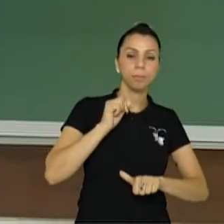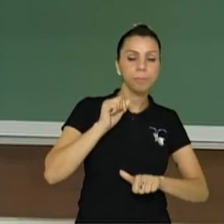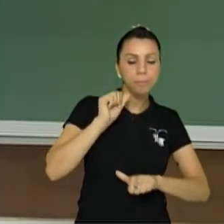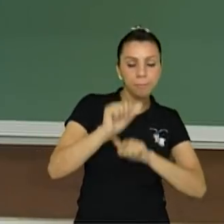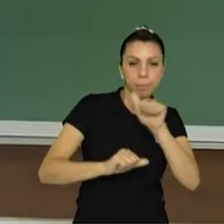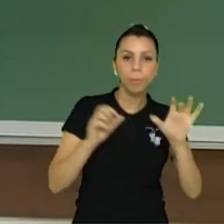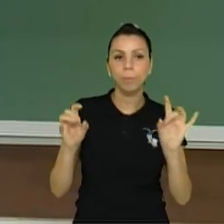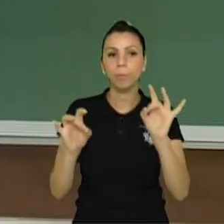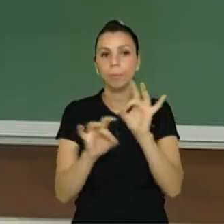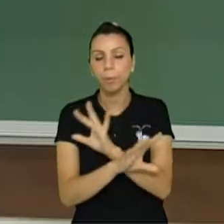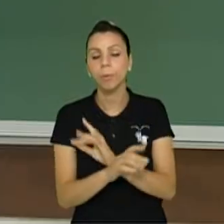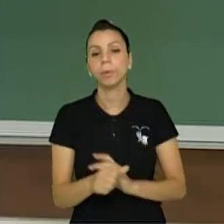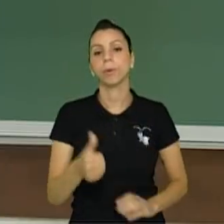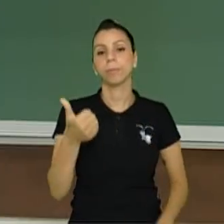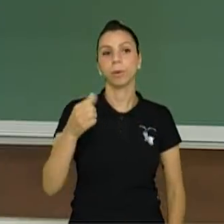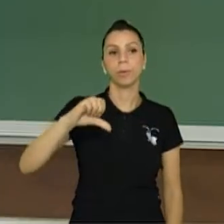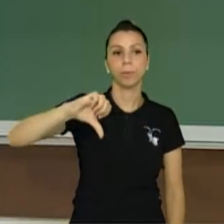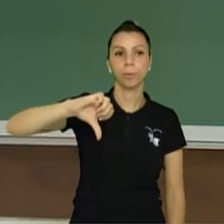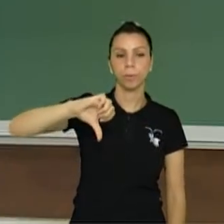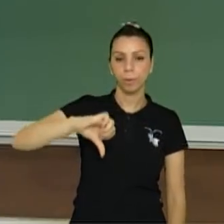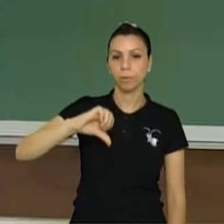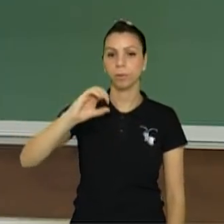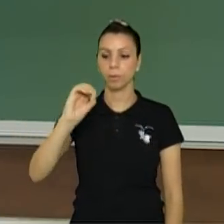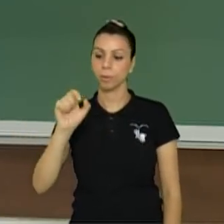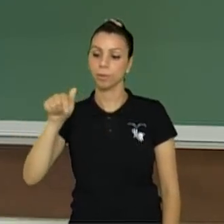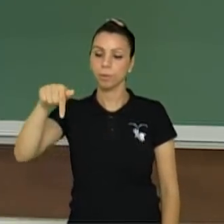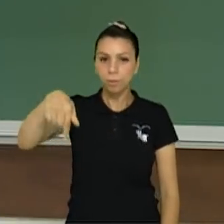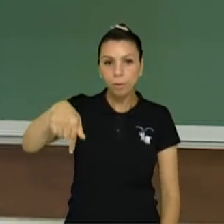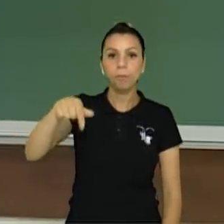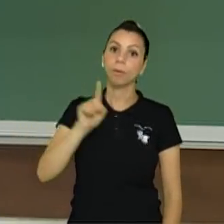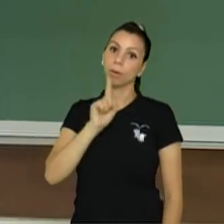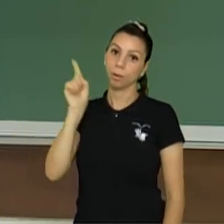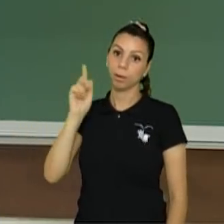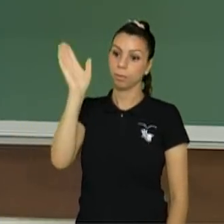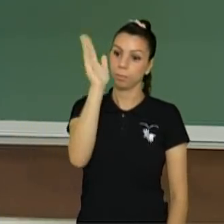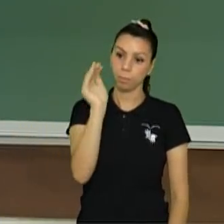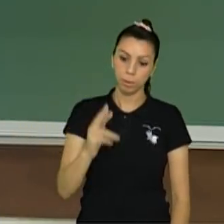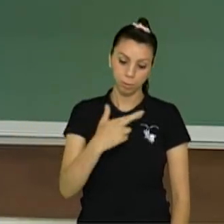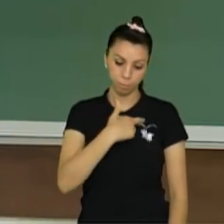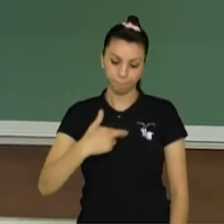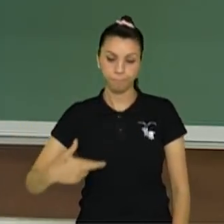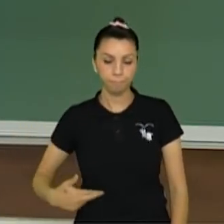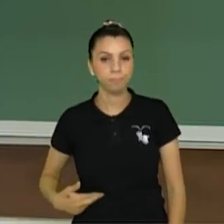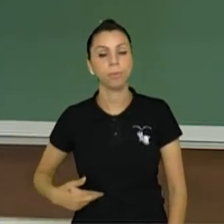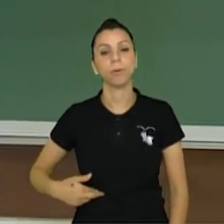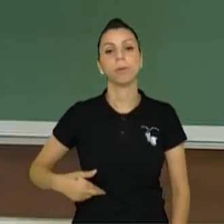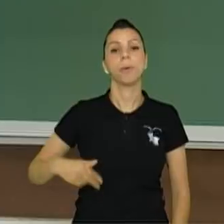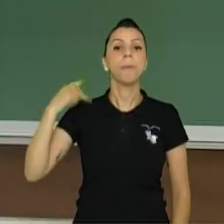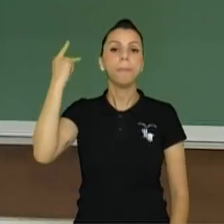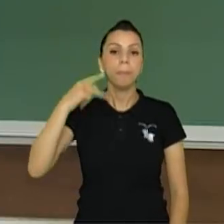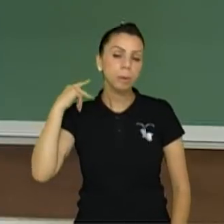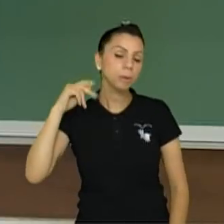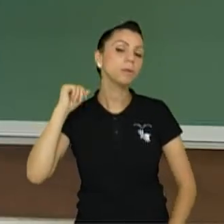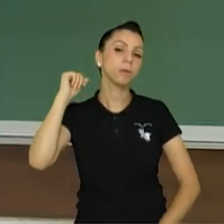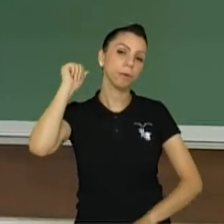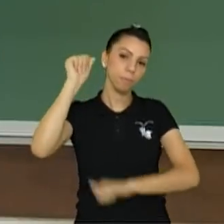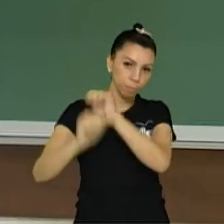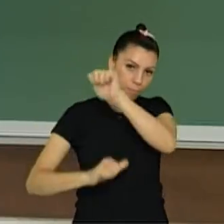1907, que essa foto aqui, o Brasil já é uma república, um outro sistema político. E o que nós vamos ver